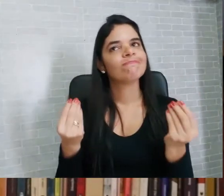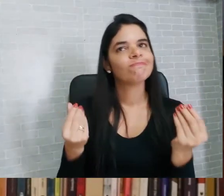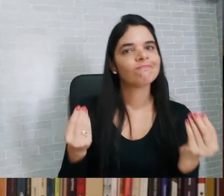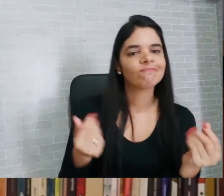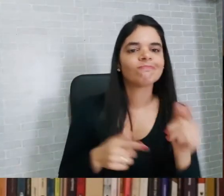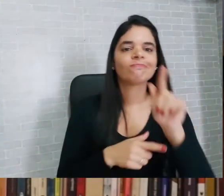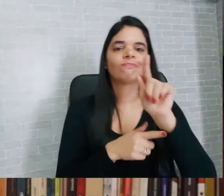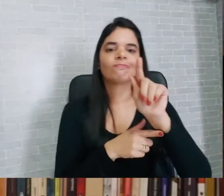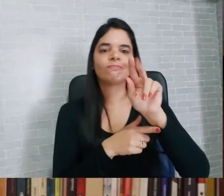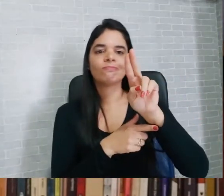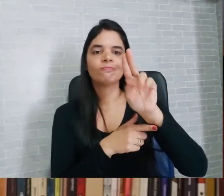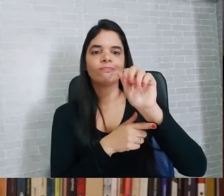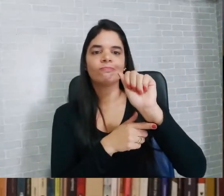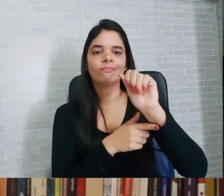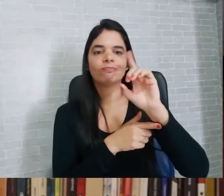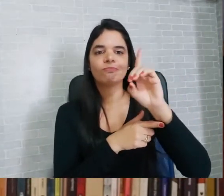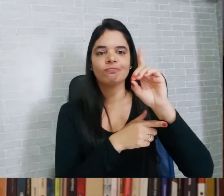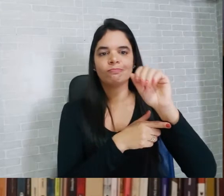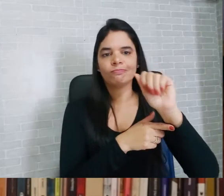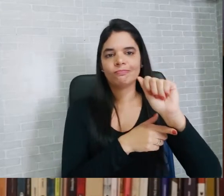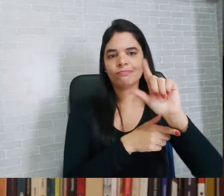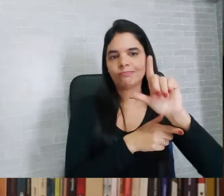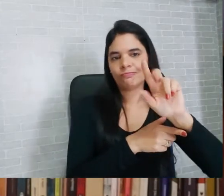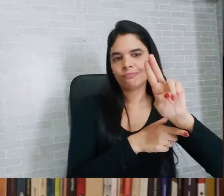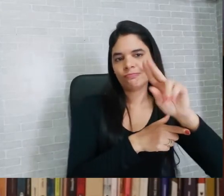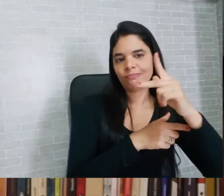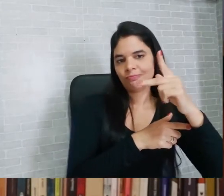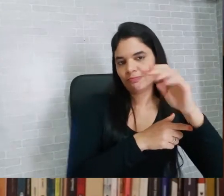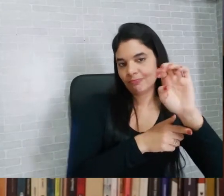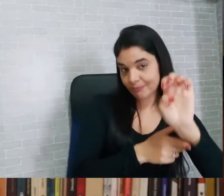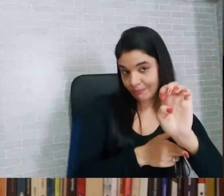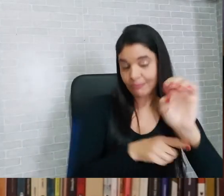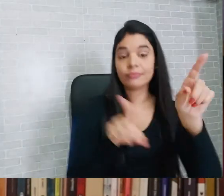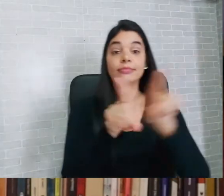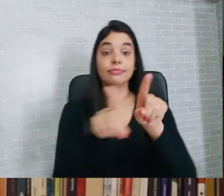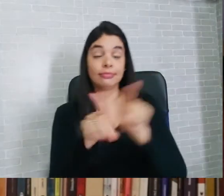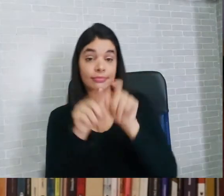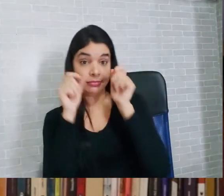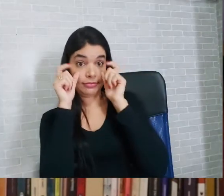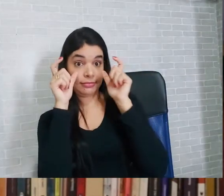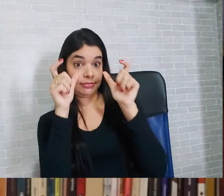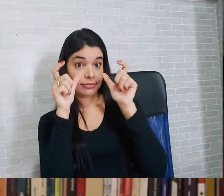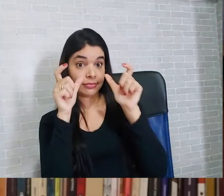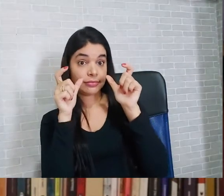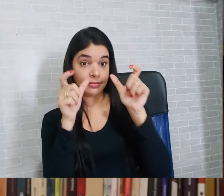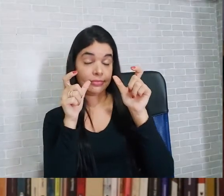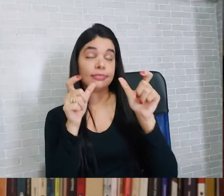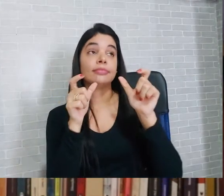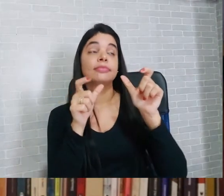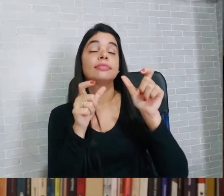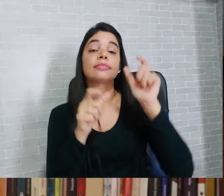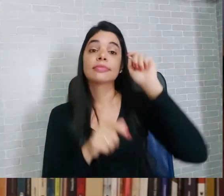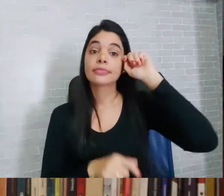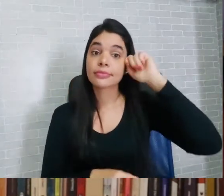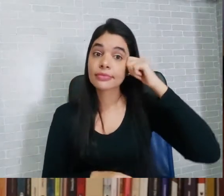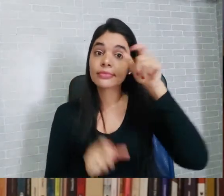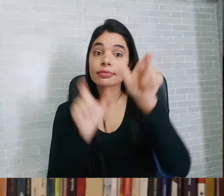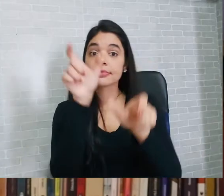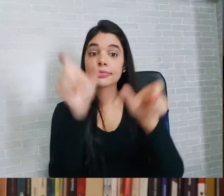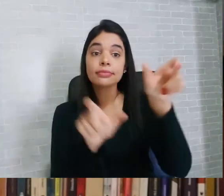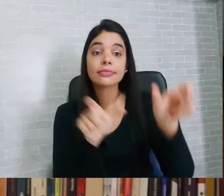em Guadalupe e na Martinica. Uma outra coisa também que chama a atenção para a gente falar dessa questão da criolidade homogeneizadora, então